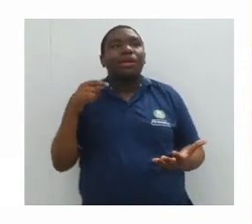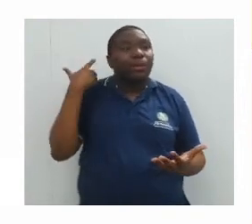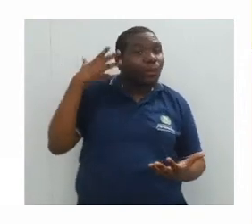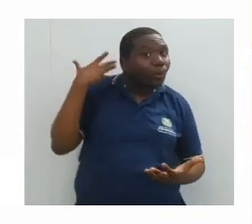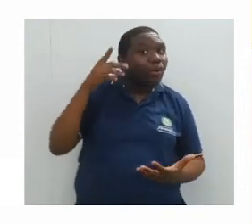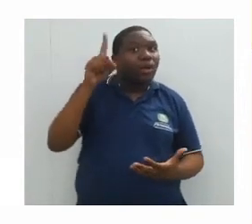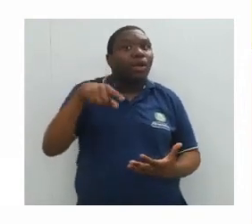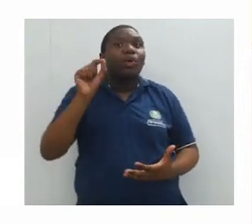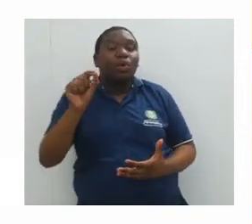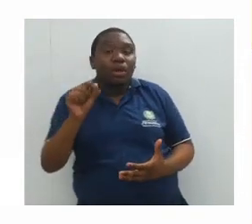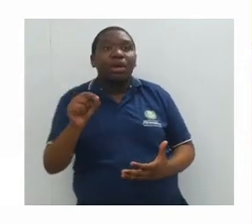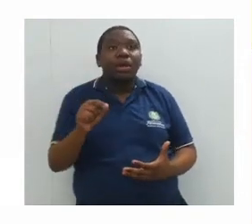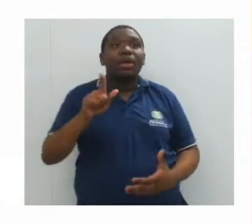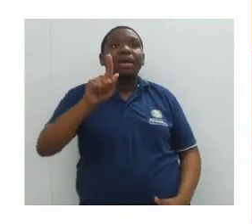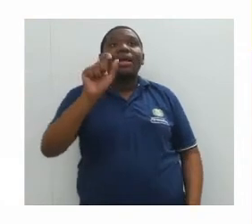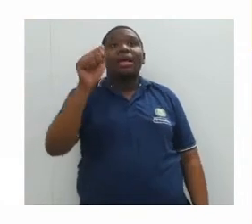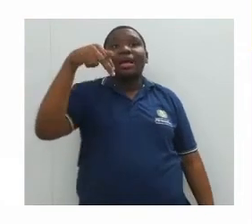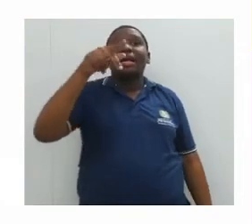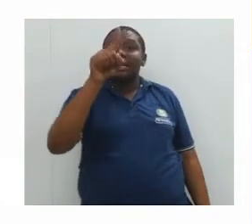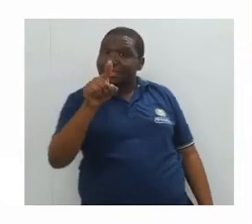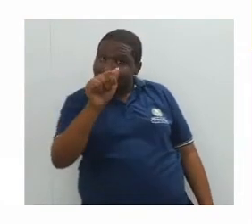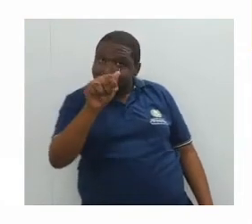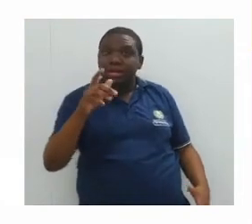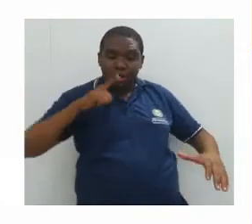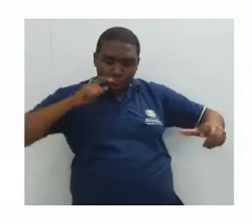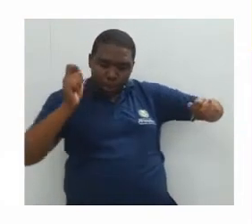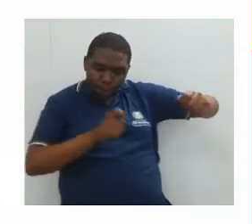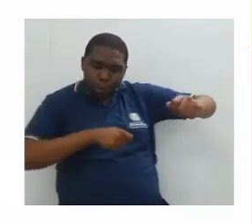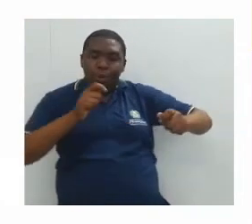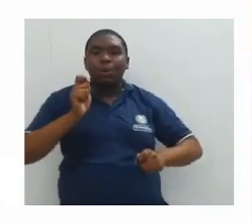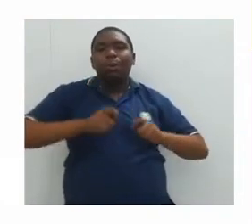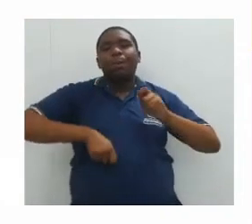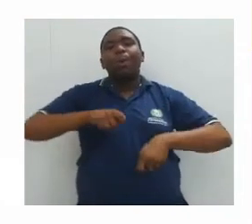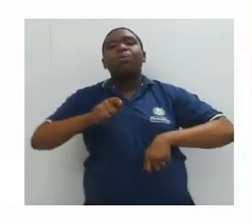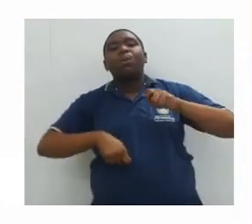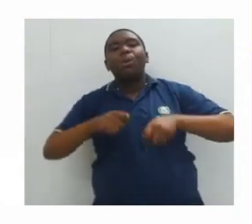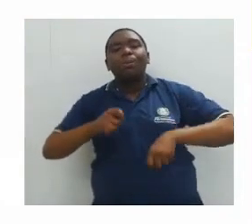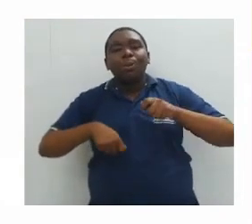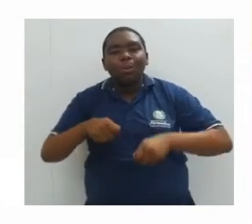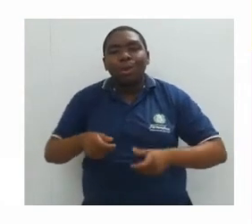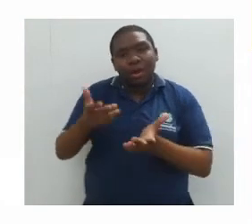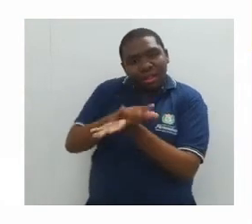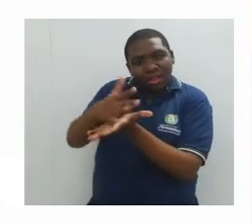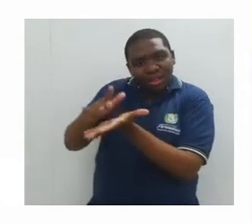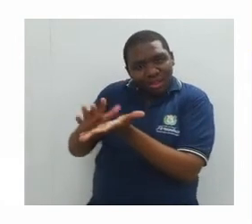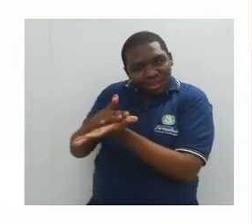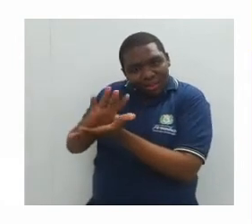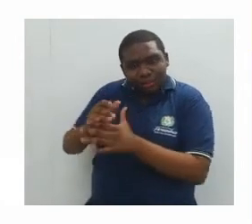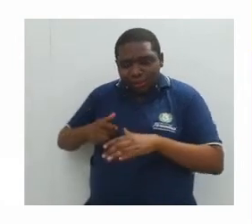de percussão, são ganzá, bombo, zabumba, caracaxá, pandeiro e